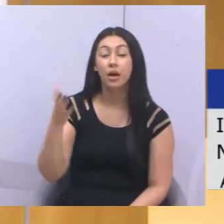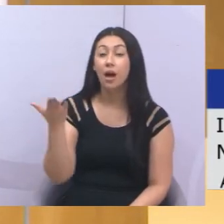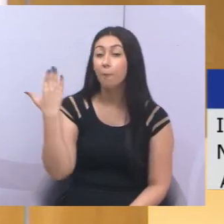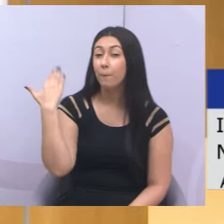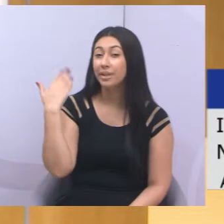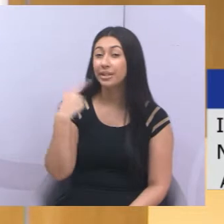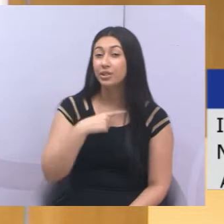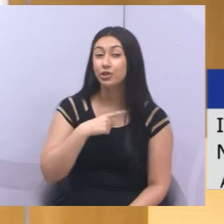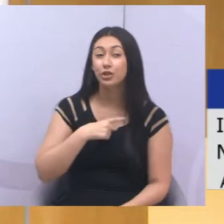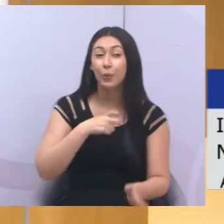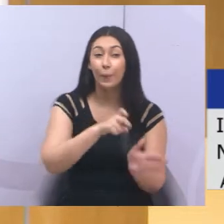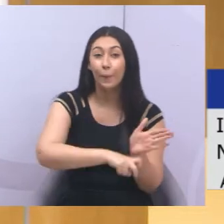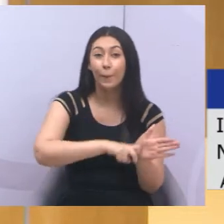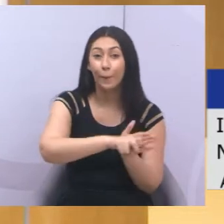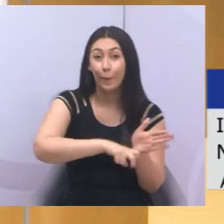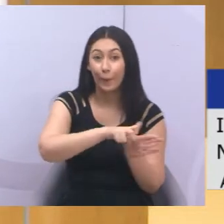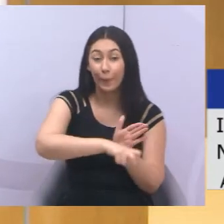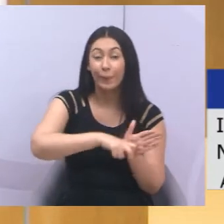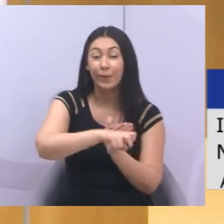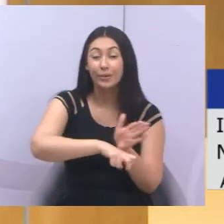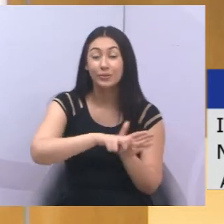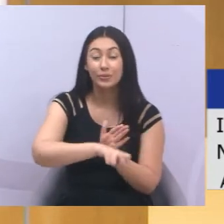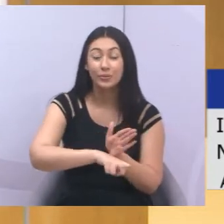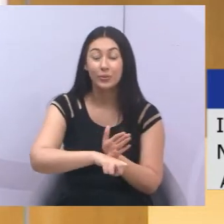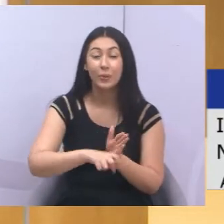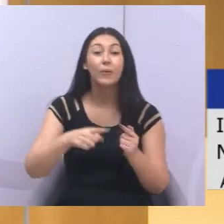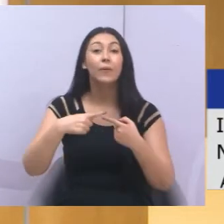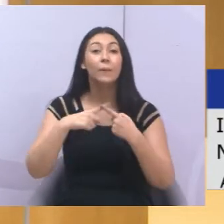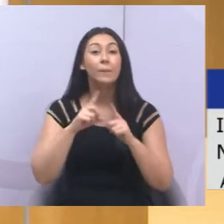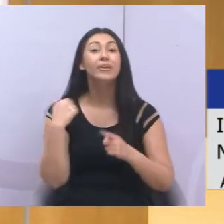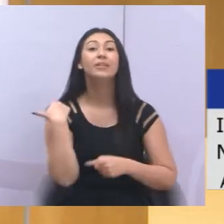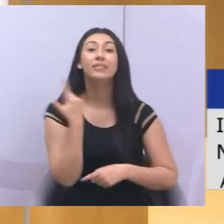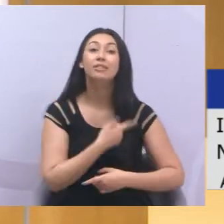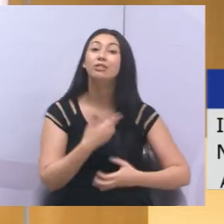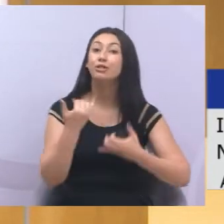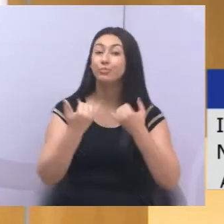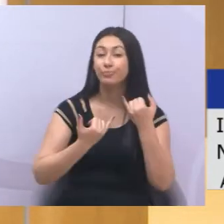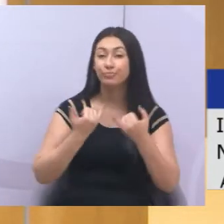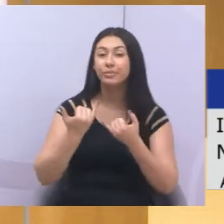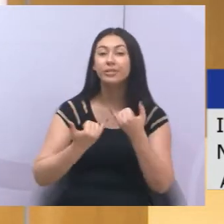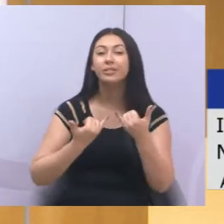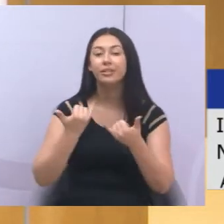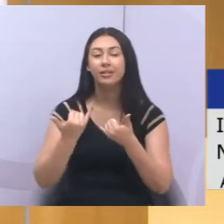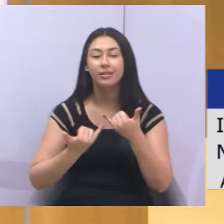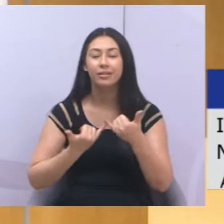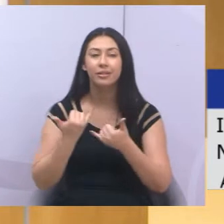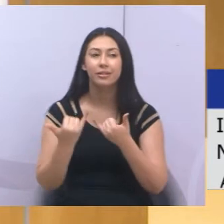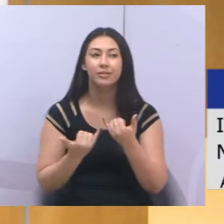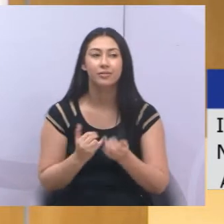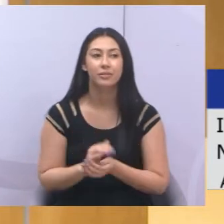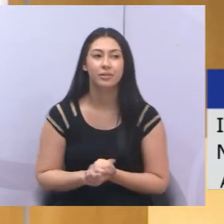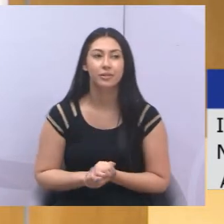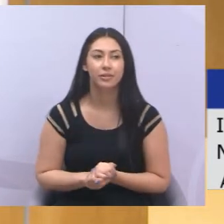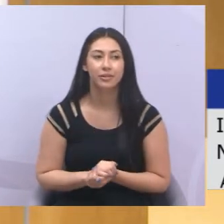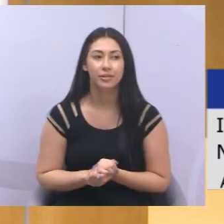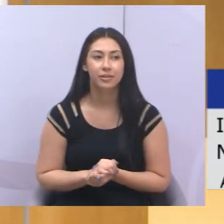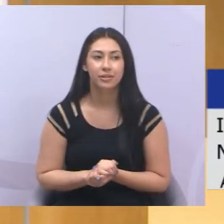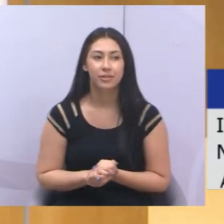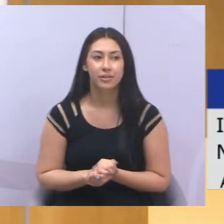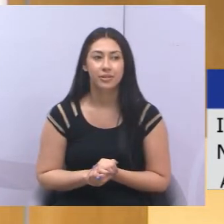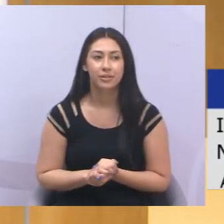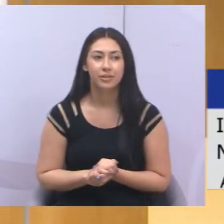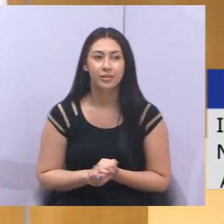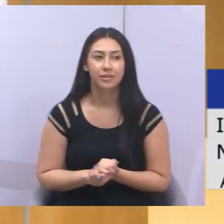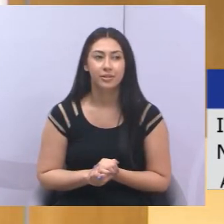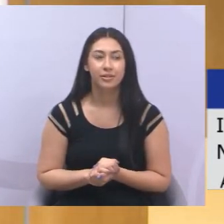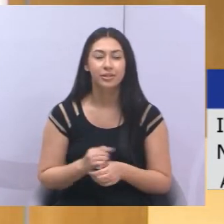muito mato, mas a gente brincava muito ali. Até fizemos o nosso